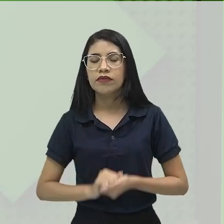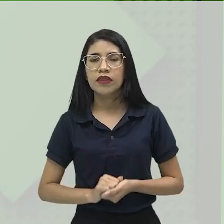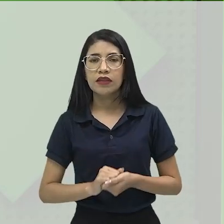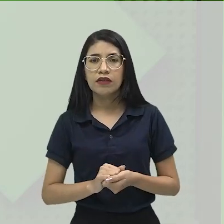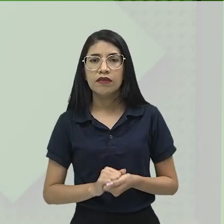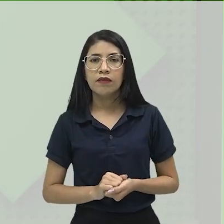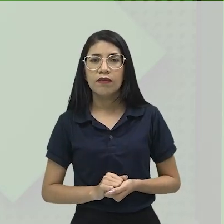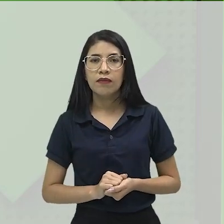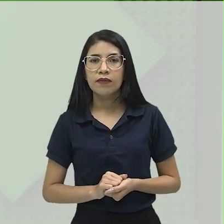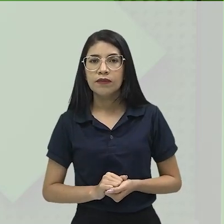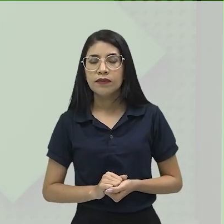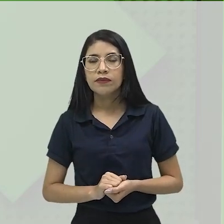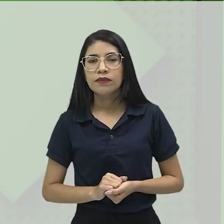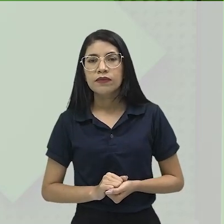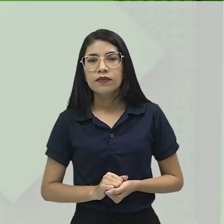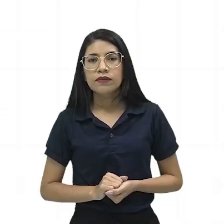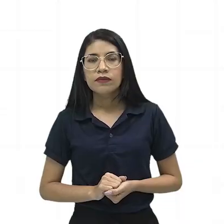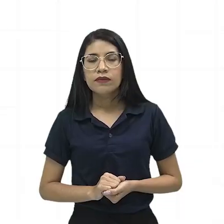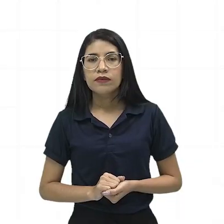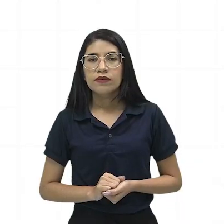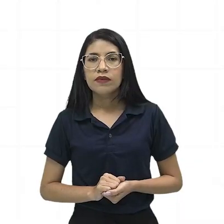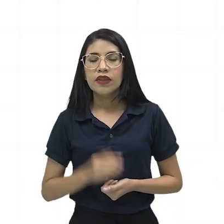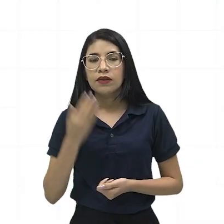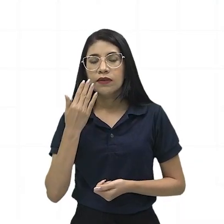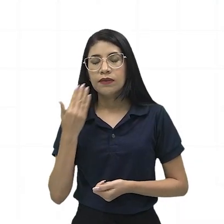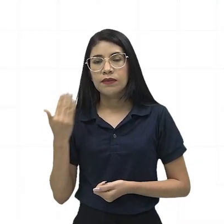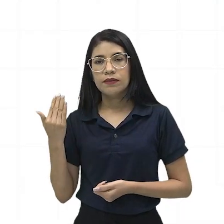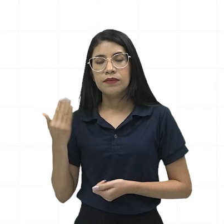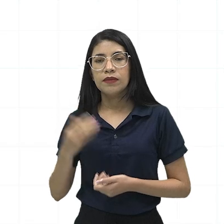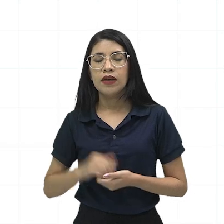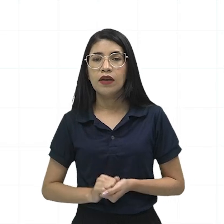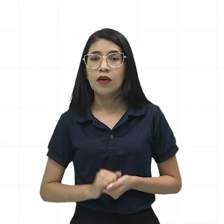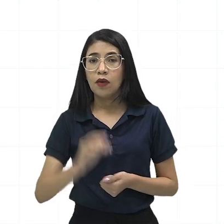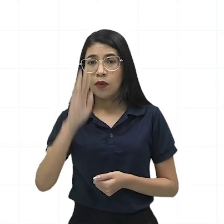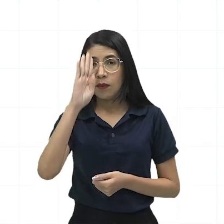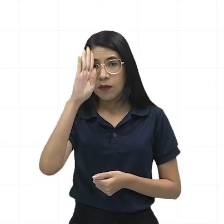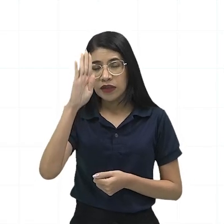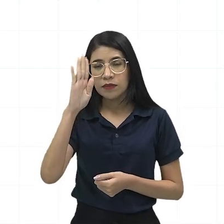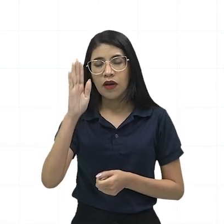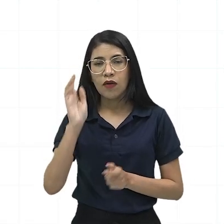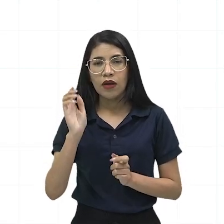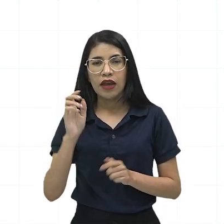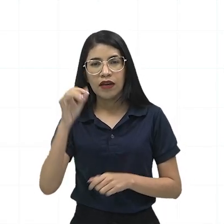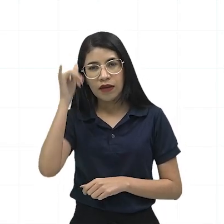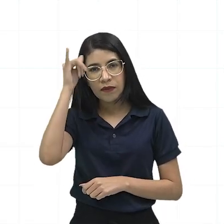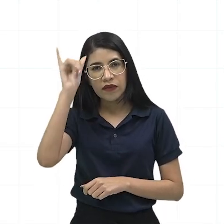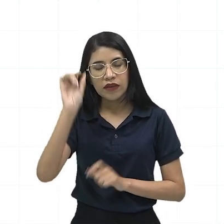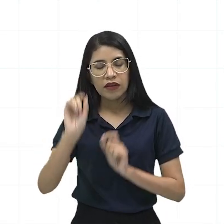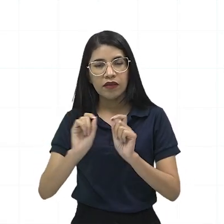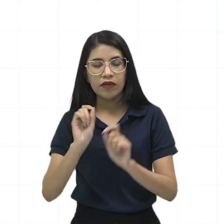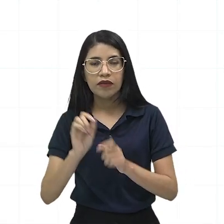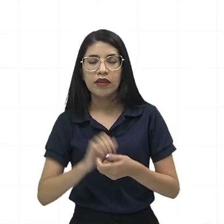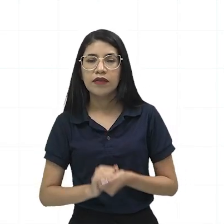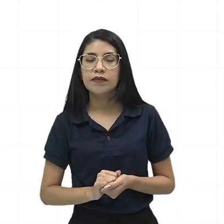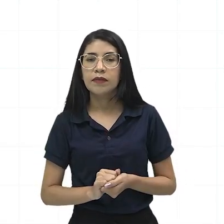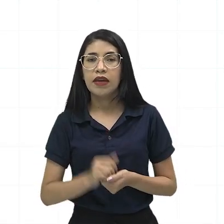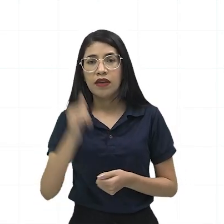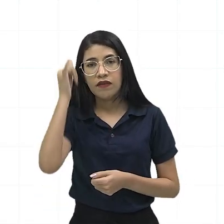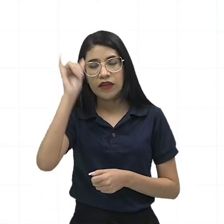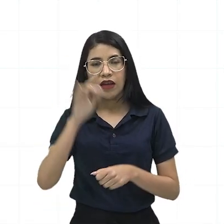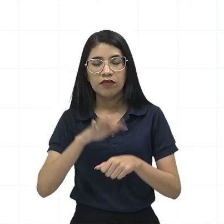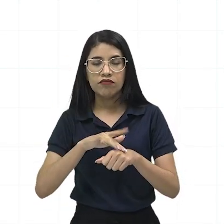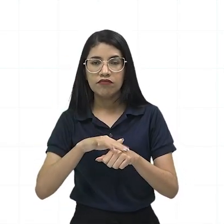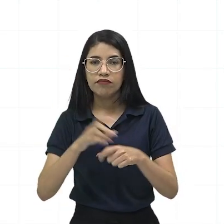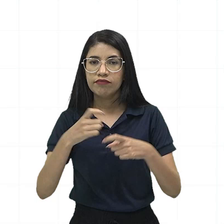gente vai observar. Então, observe aí que a principal prevenção contra essas infecções